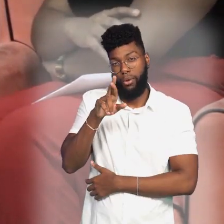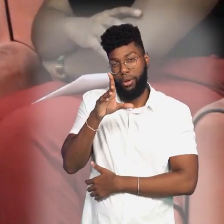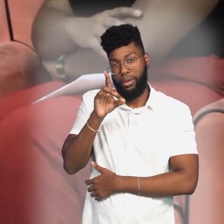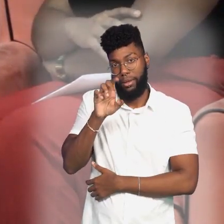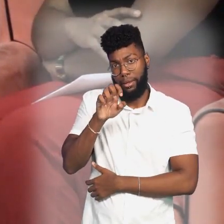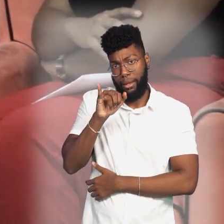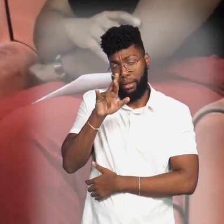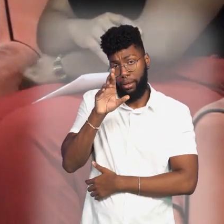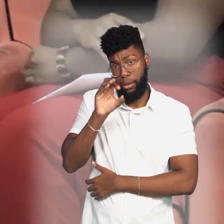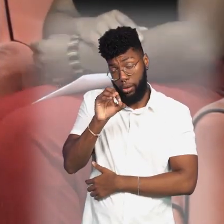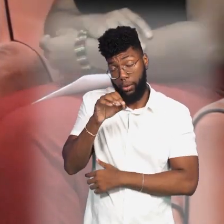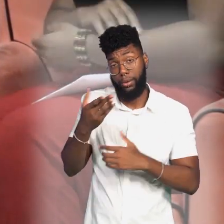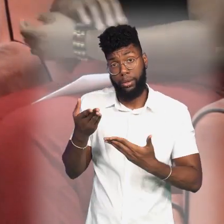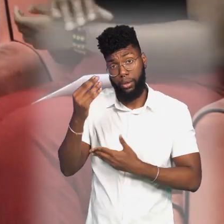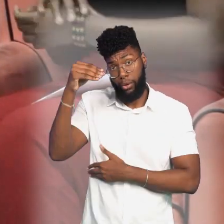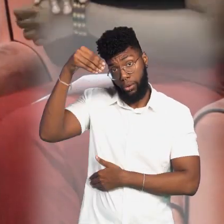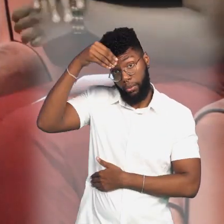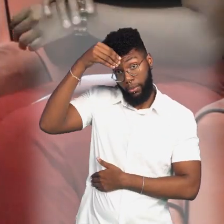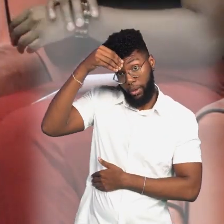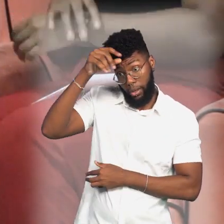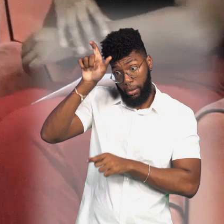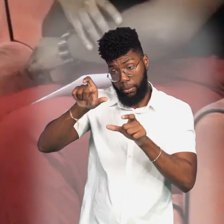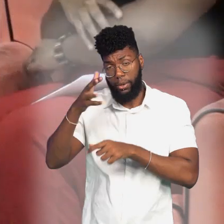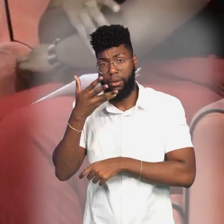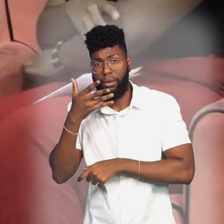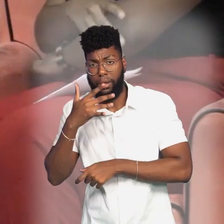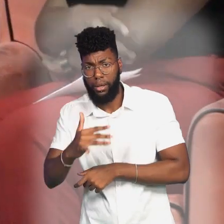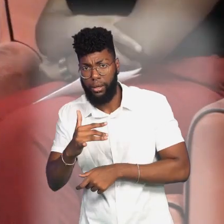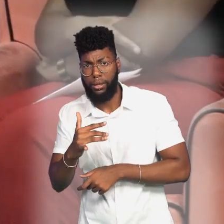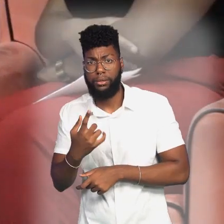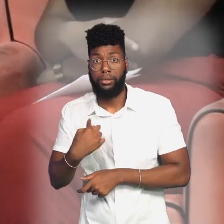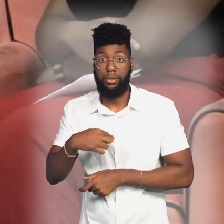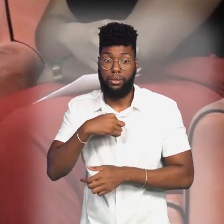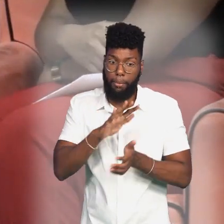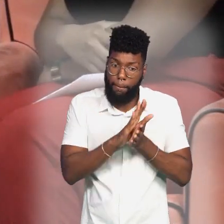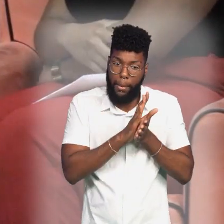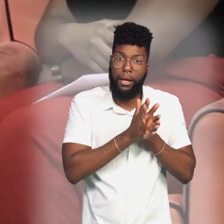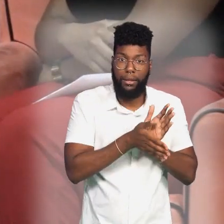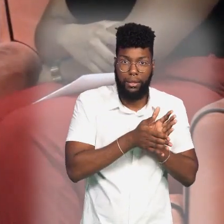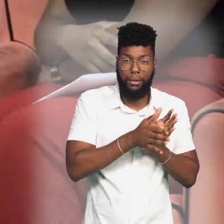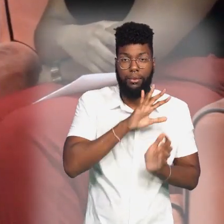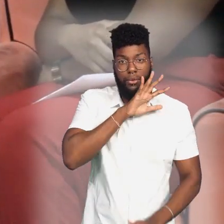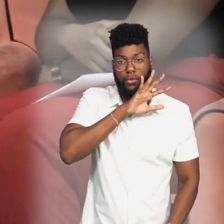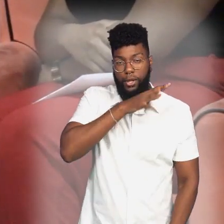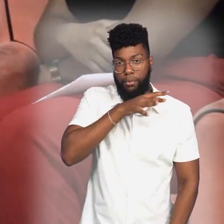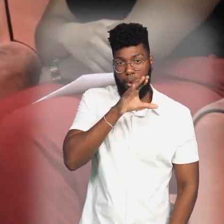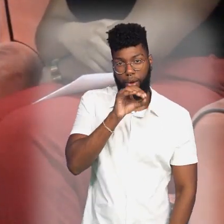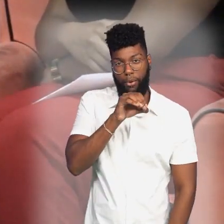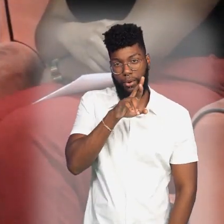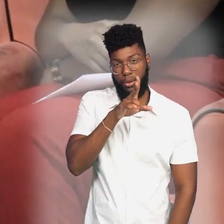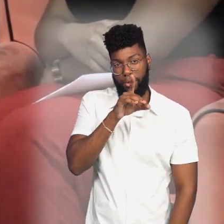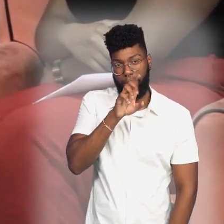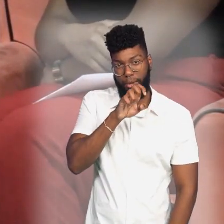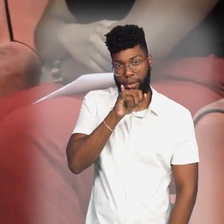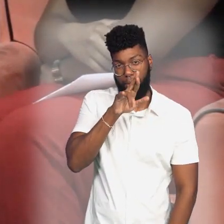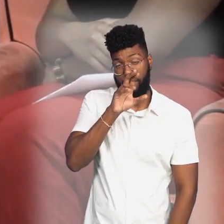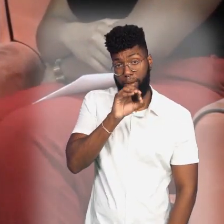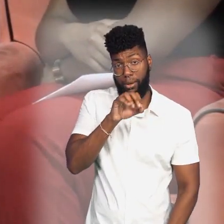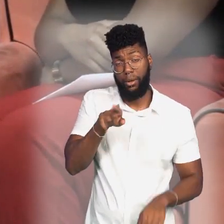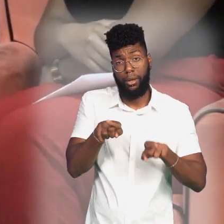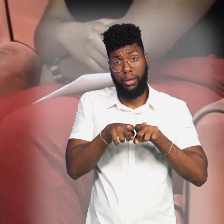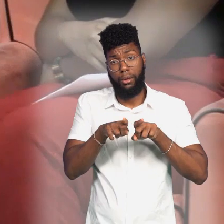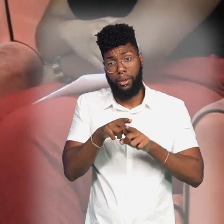no batizado das crianças a gente mata o carneiro. Na Páscoa muçulmana se mata também o